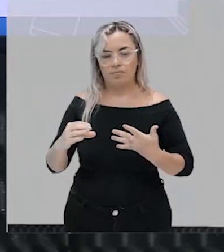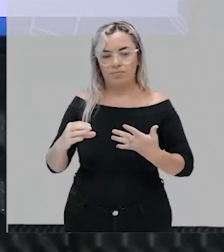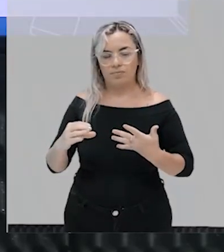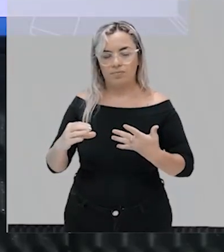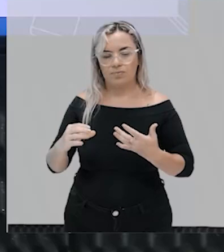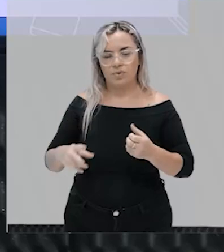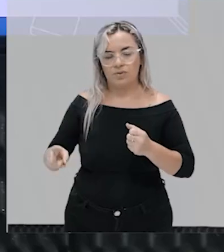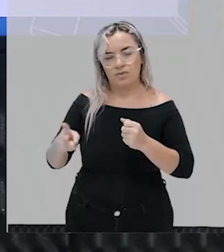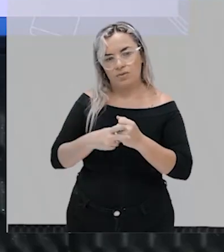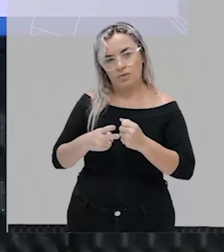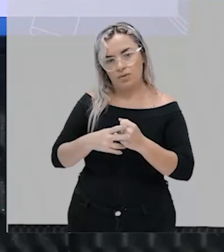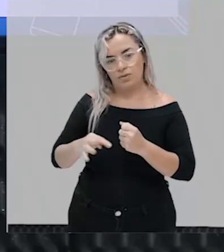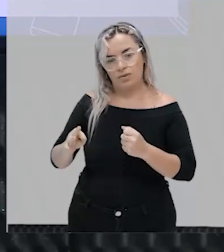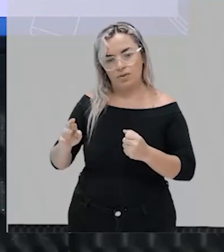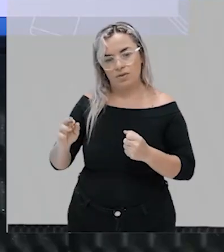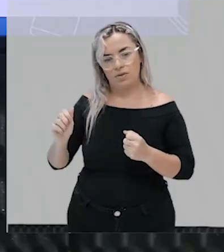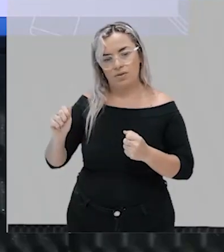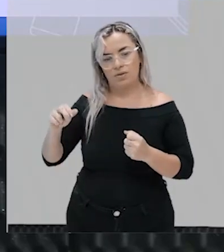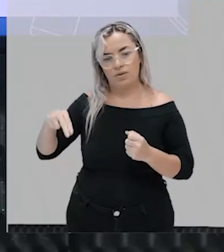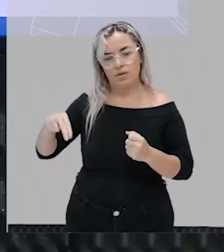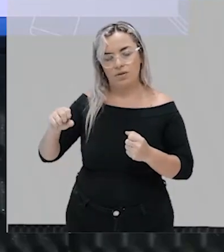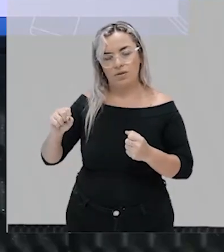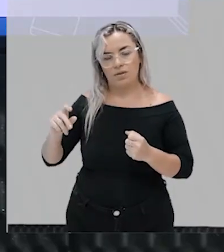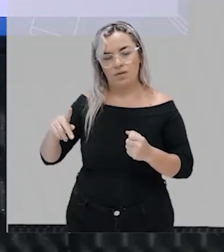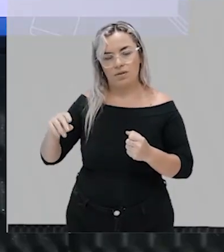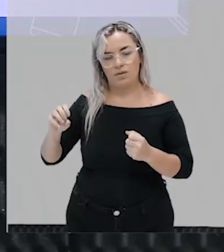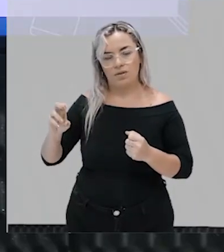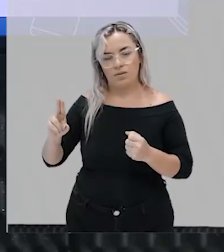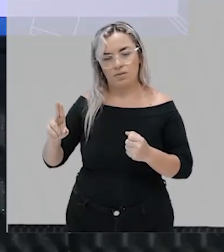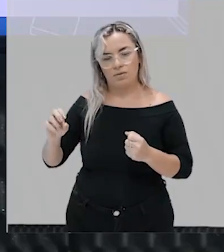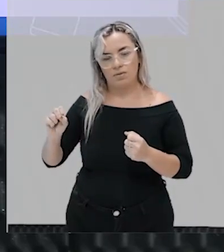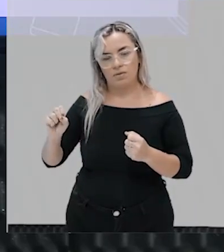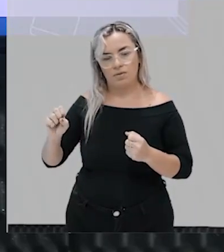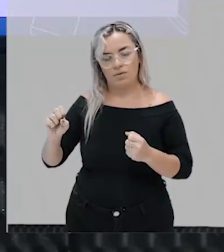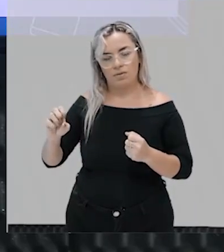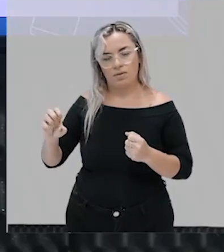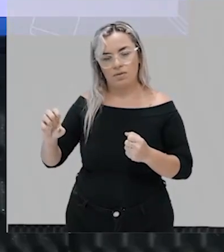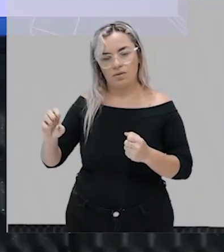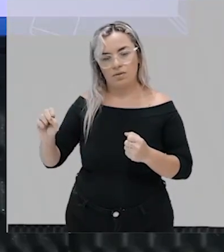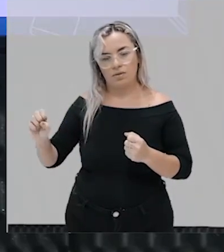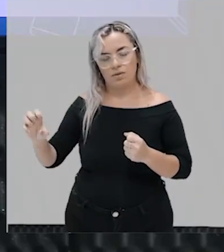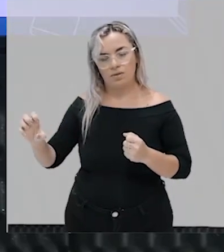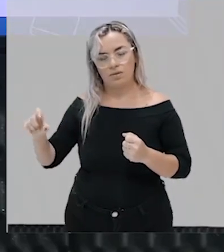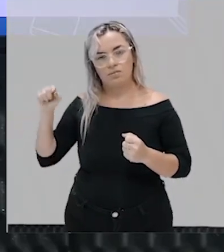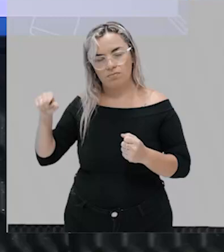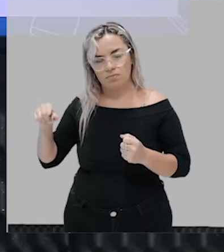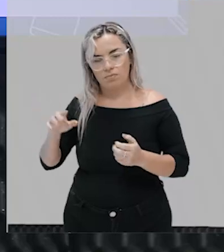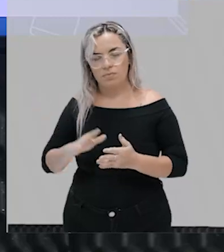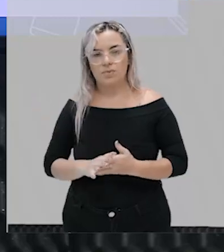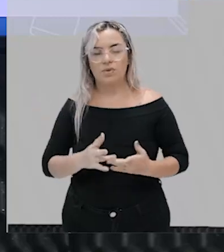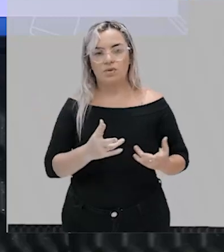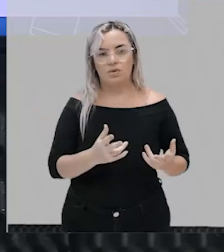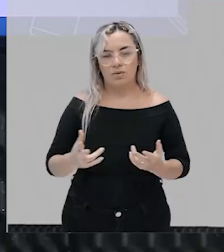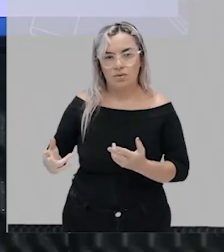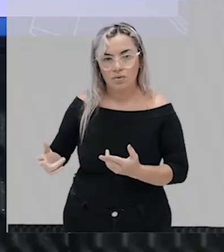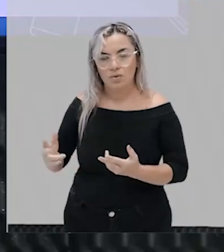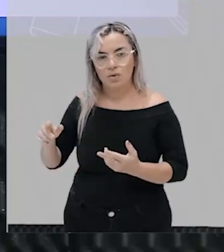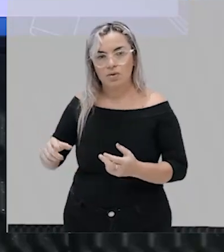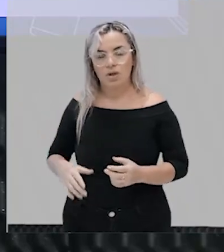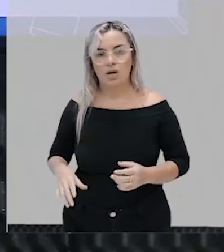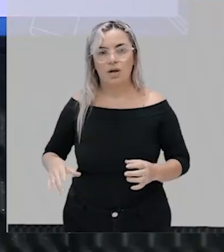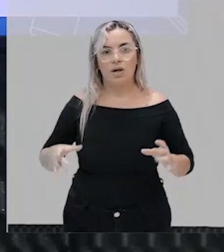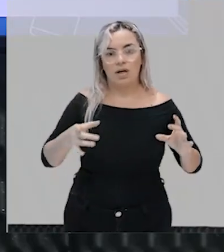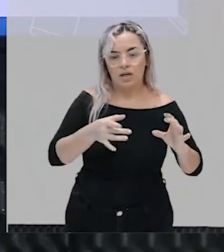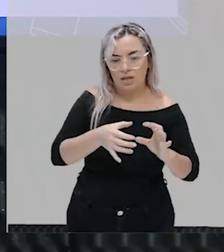pôr, ficaria puser. Tira o trans aqui, ó, pusesse. Então, é a mesma conjugação do verbo pôr.